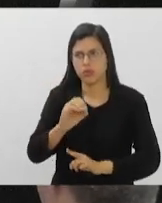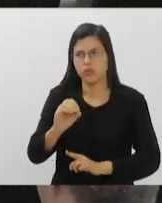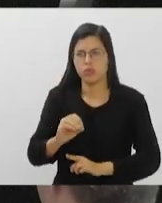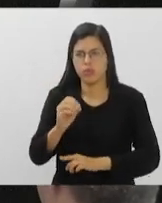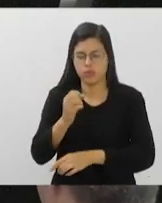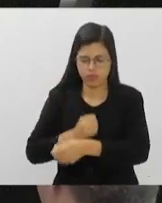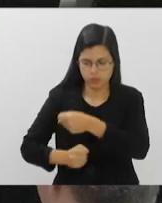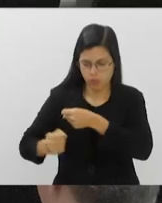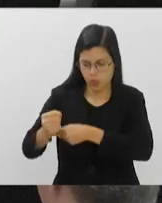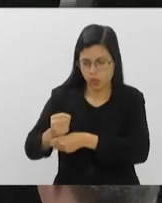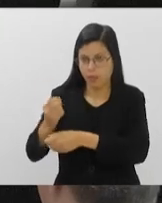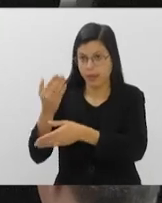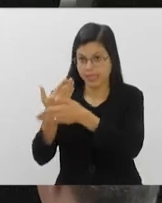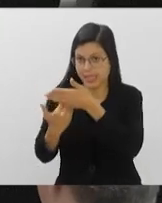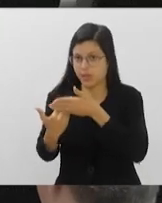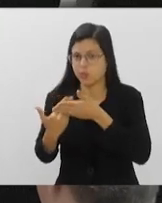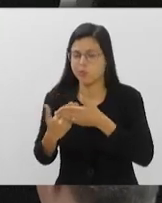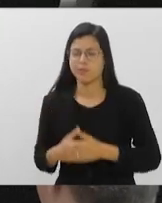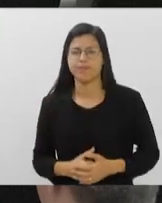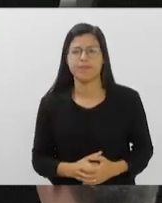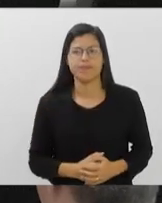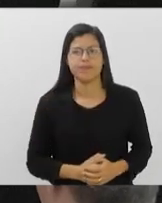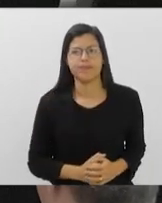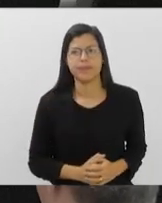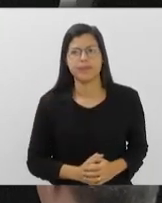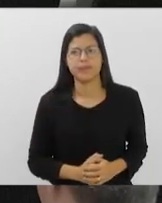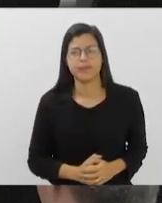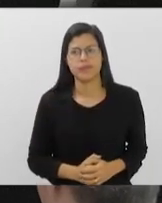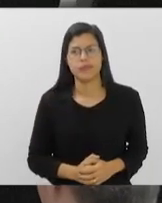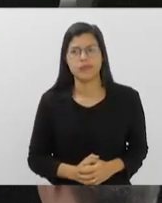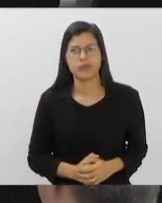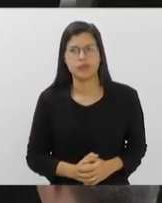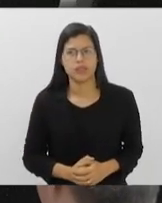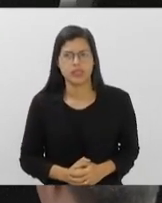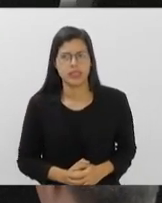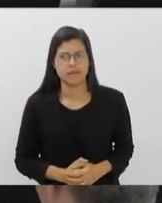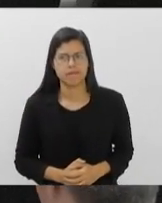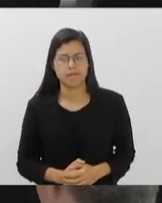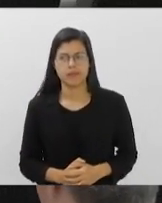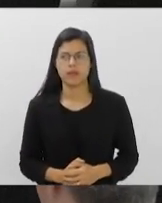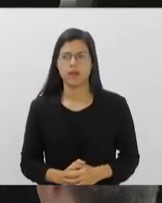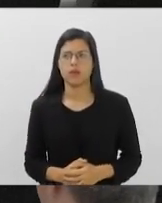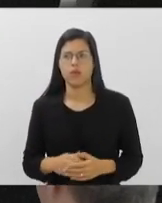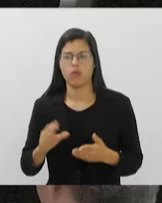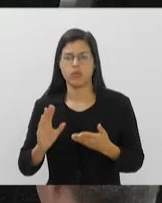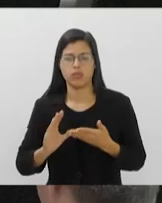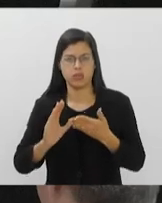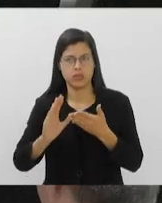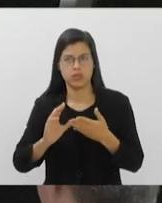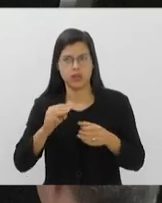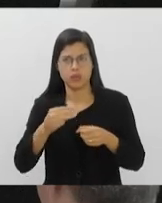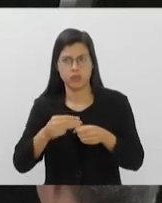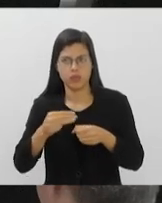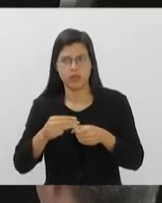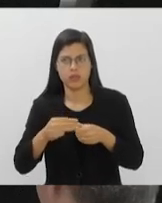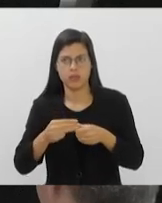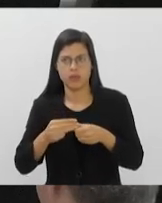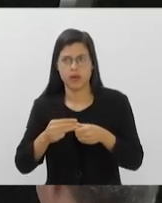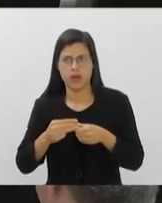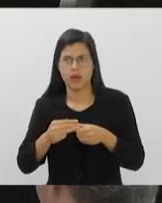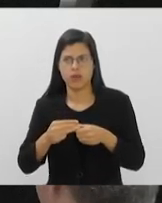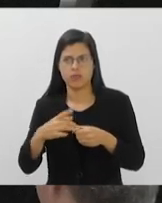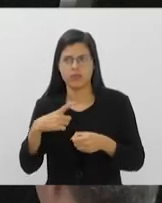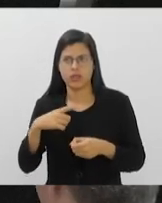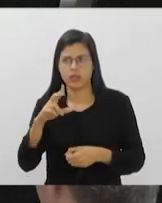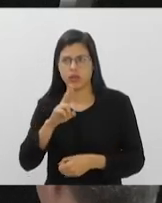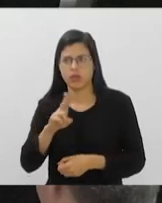e e ainda falta algum documento mesmo Conselho Municipal certificado de alguma coisa lá que tem um nome que eu